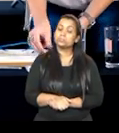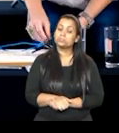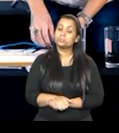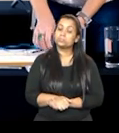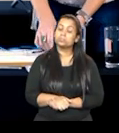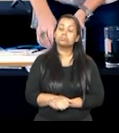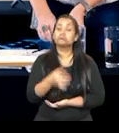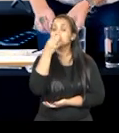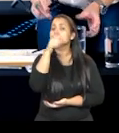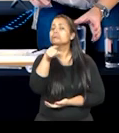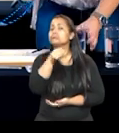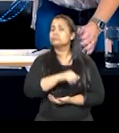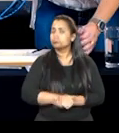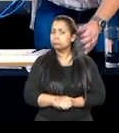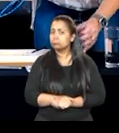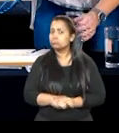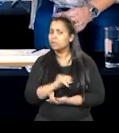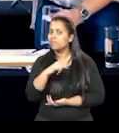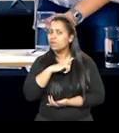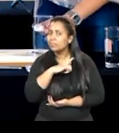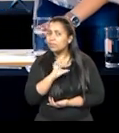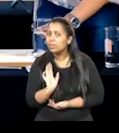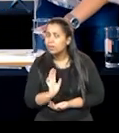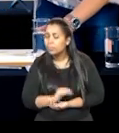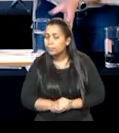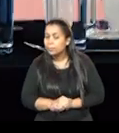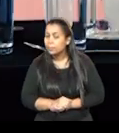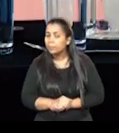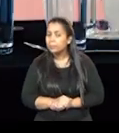O que vocês acham? Que agora vai conduzir?